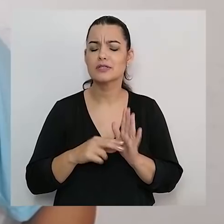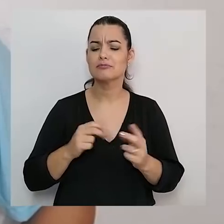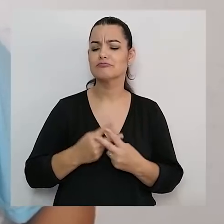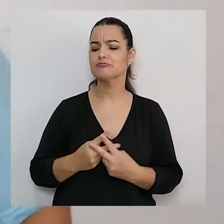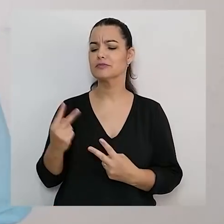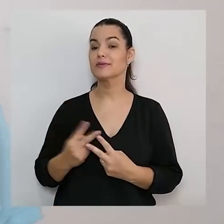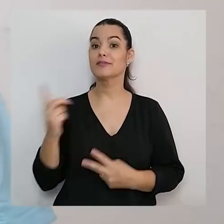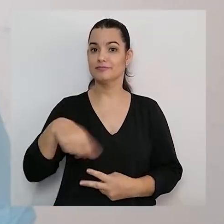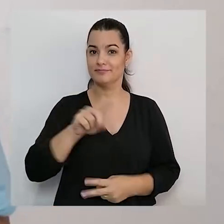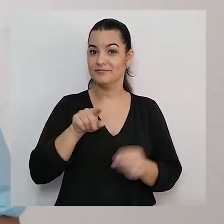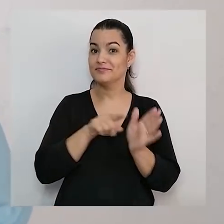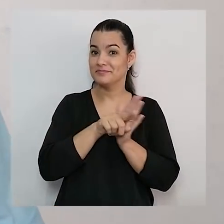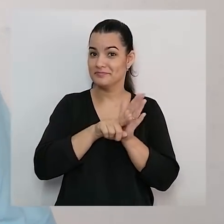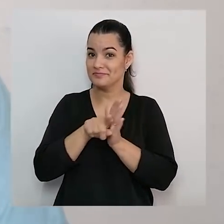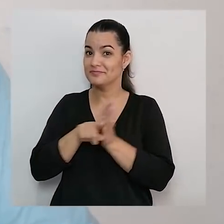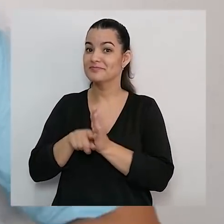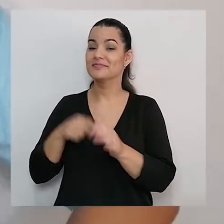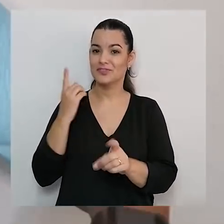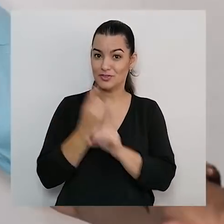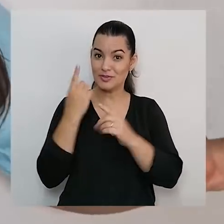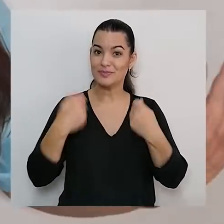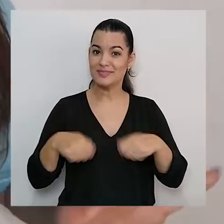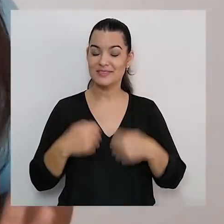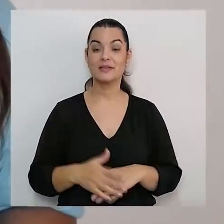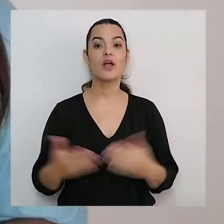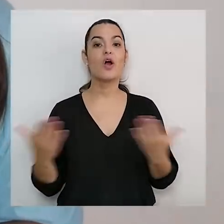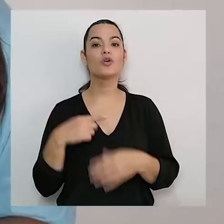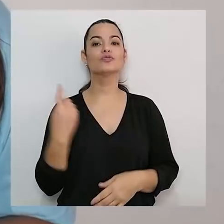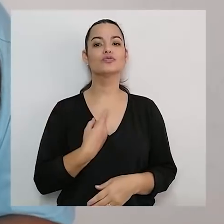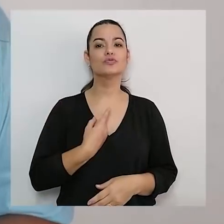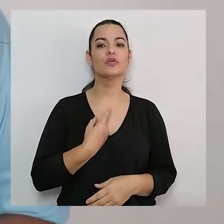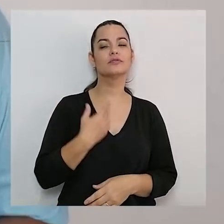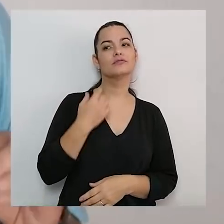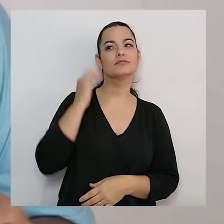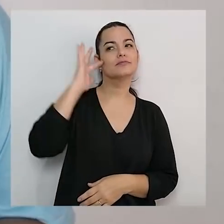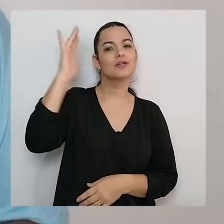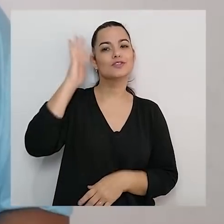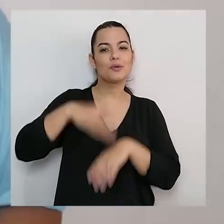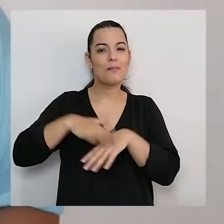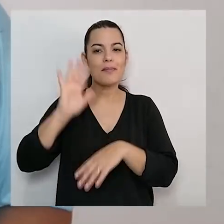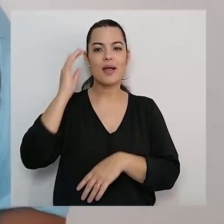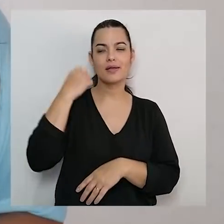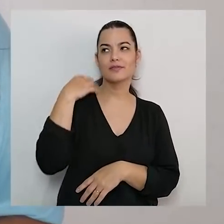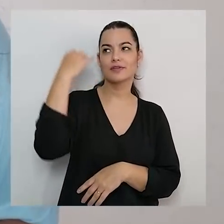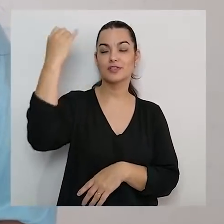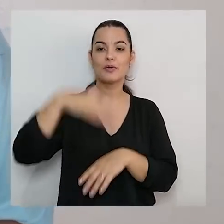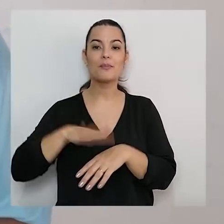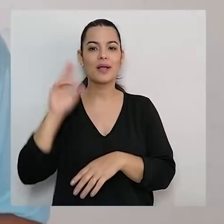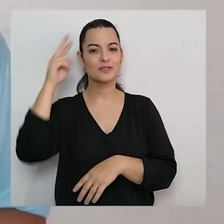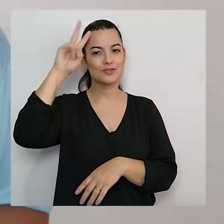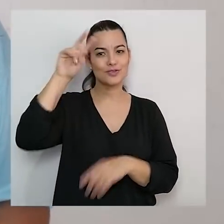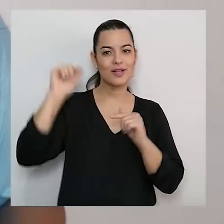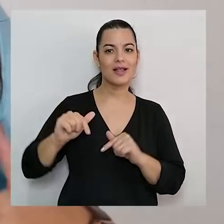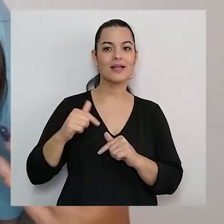descobrir, hein? Então, hoje, nós vamos viajar mais um pouquinho nessa história. Vamos passar por algumas regiões